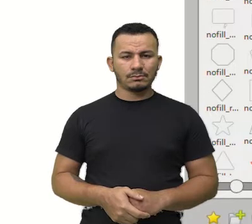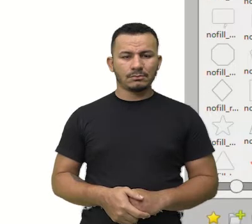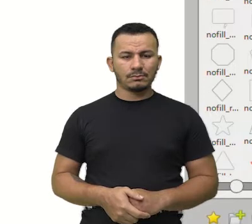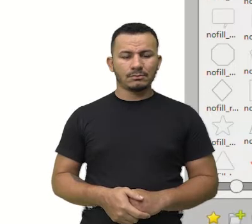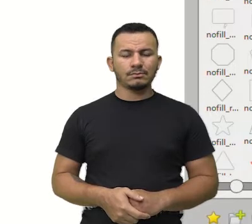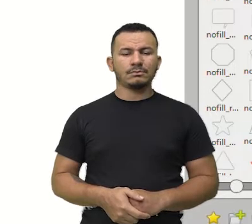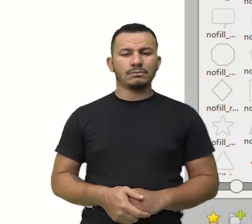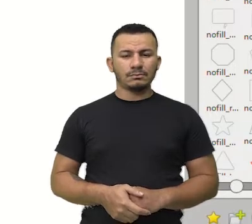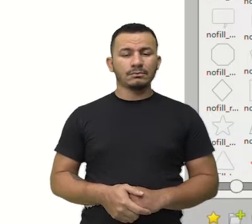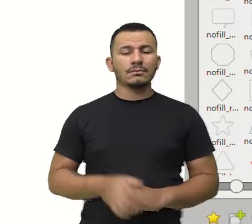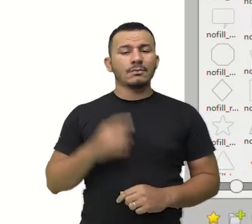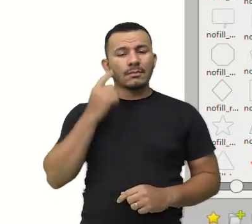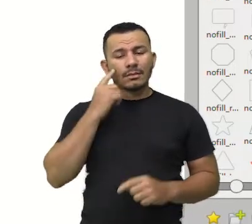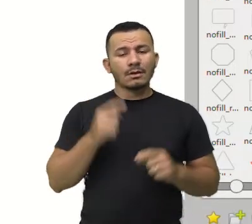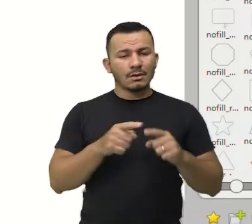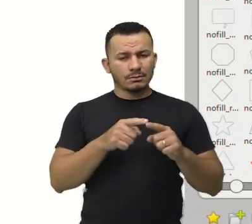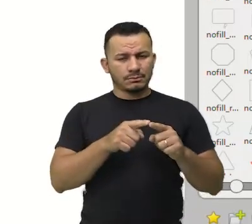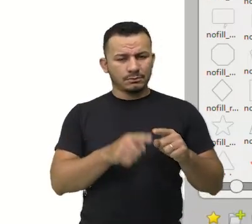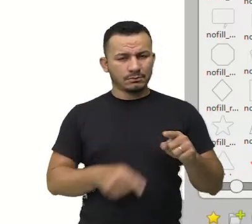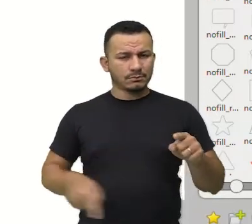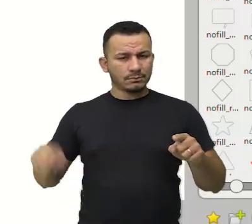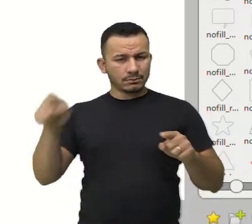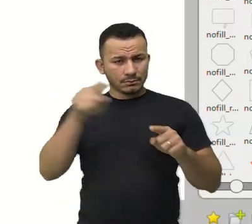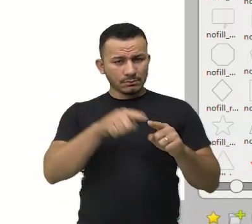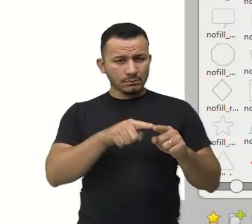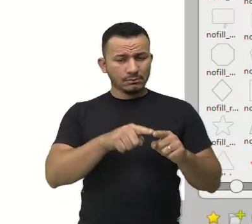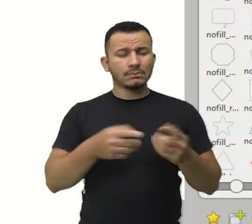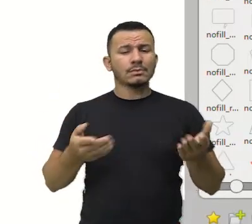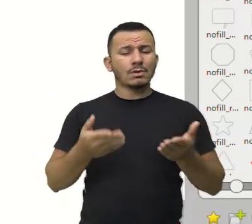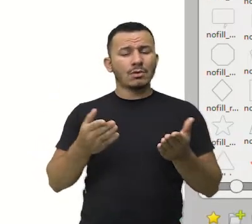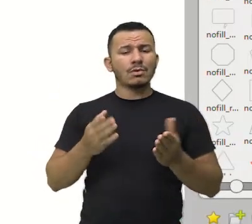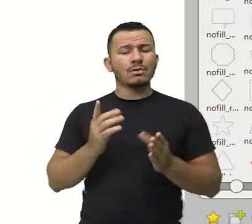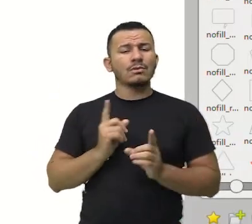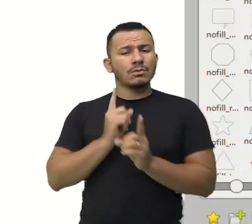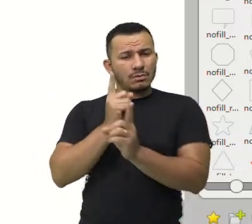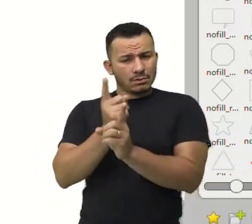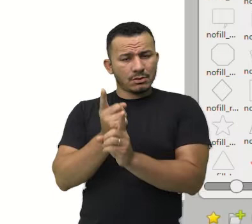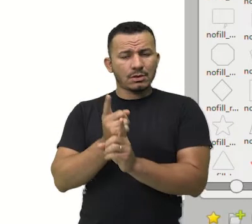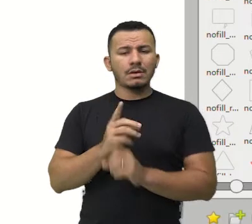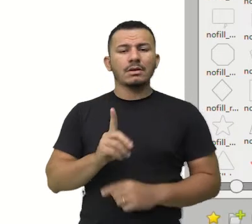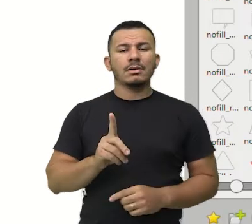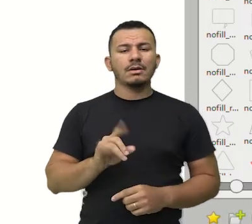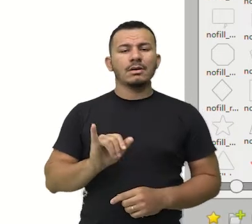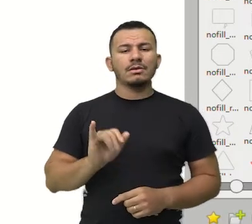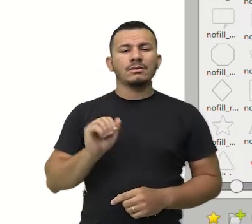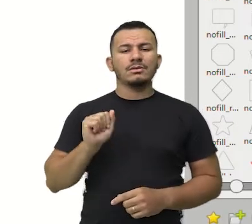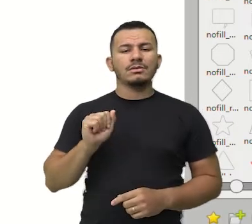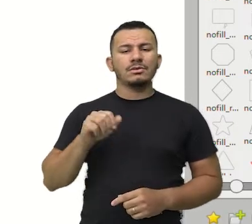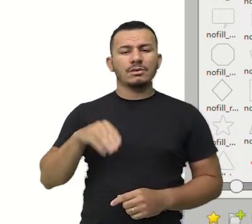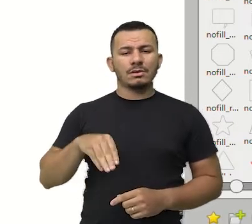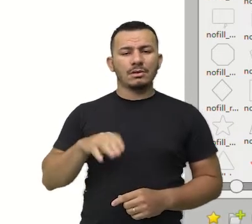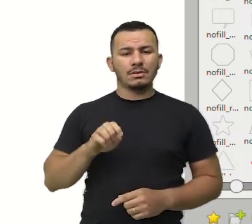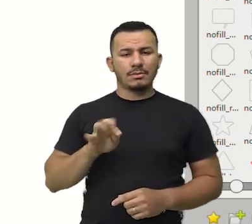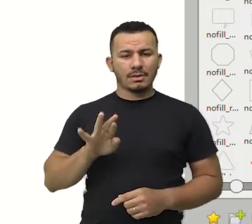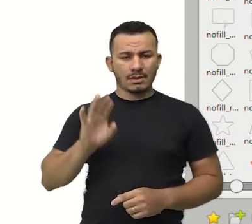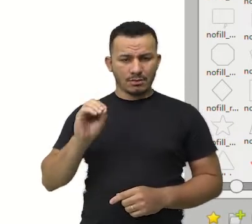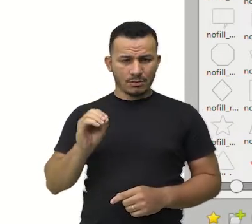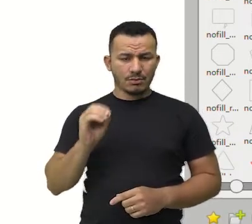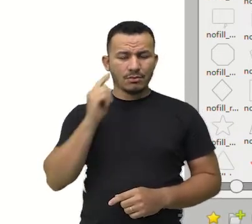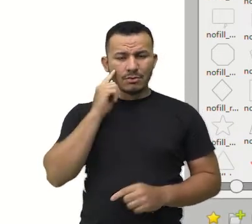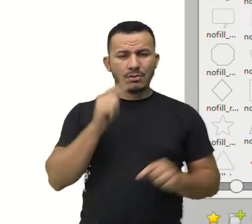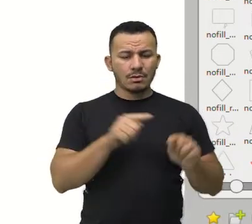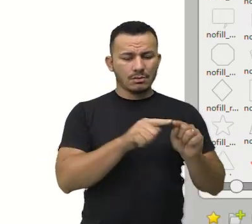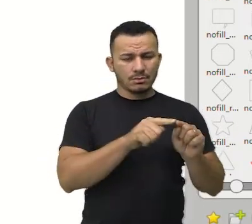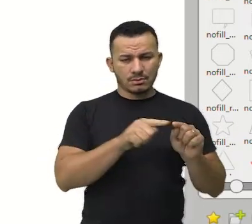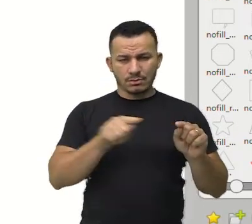Só que agora, pessoal, a nossa circunferência, olha só, nós vamos ter o diâmetro, tá legal? O